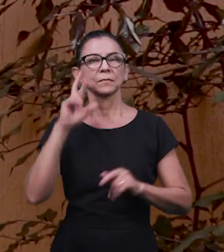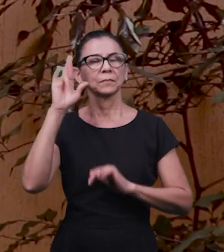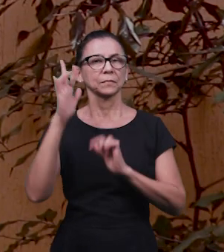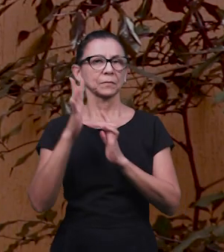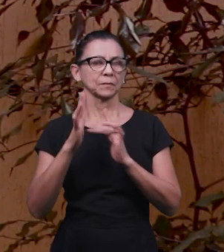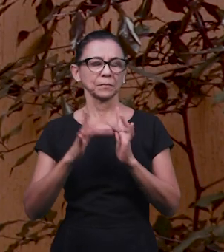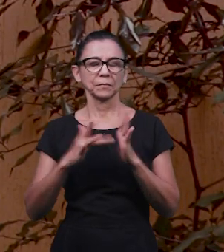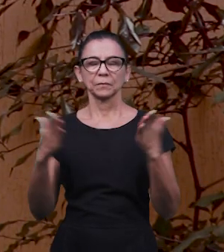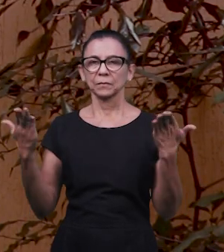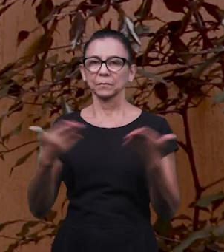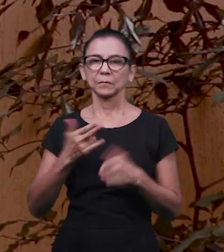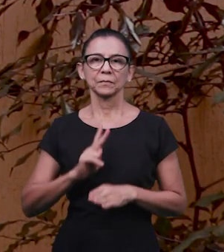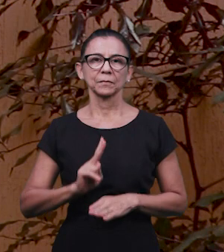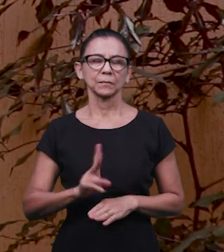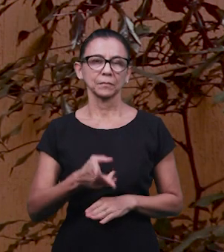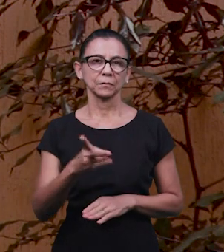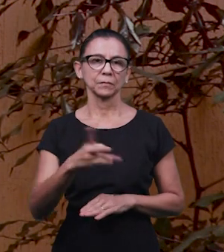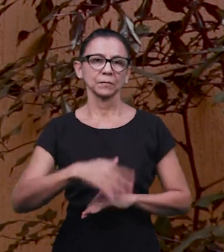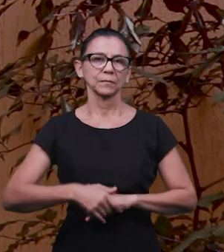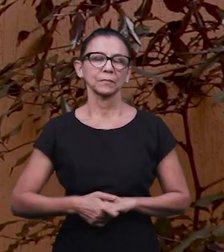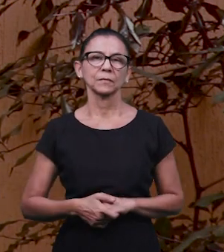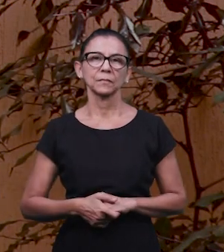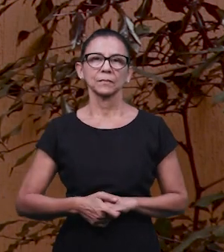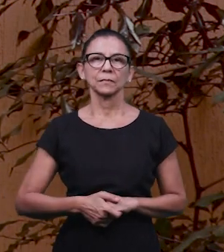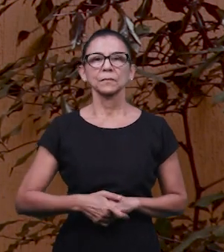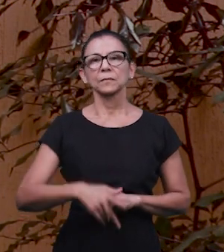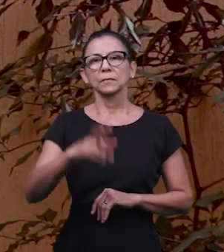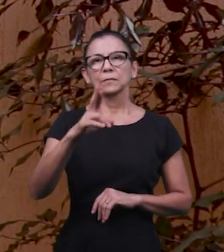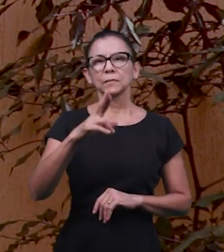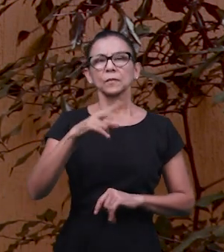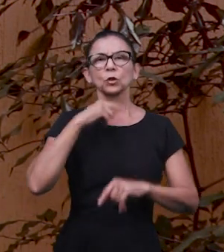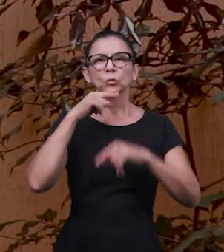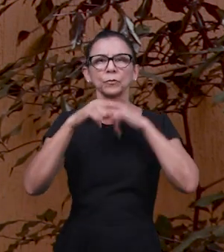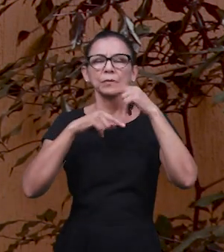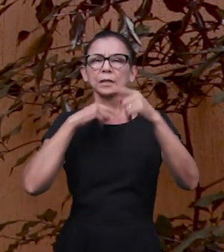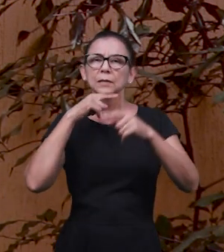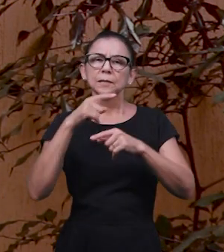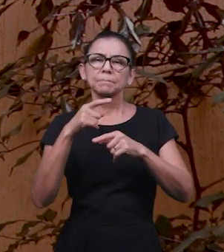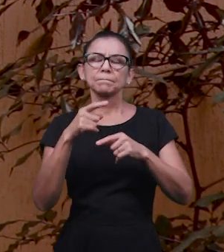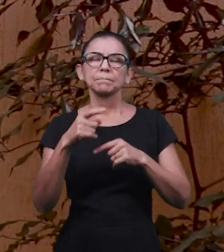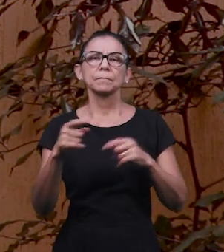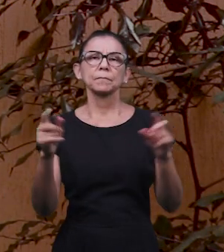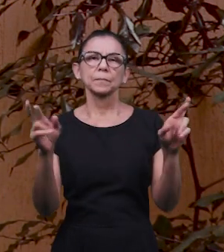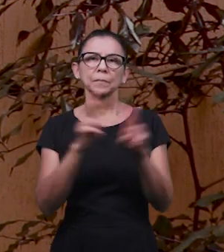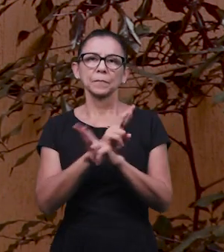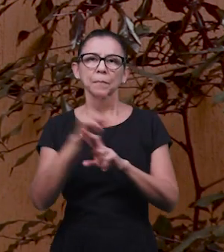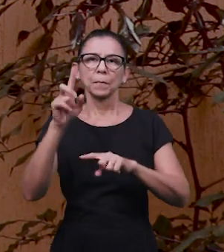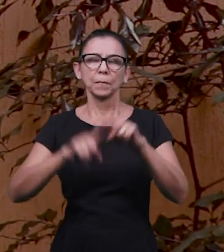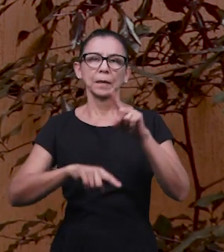Maria Amin abordando o tema Entendendo o Material Adaptado.